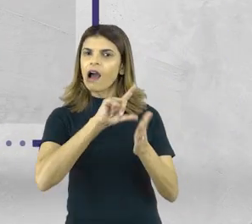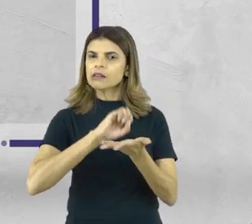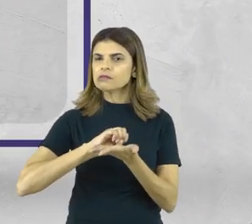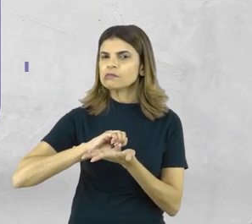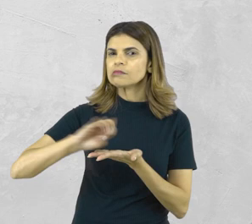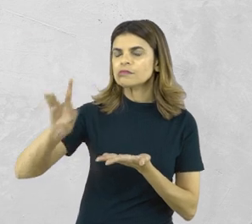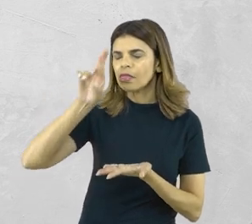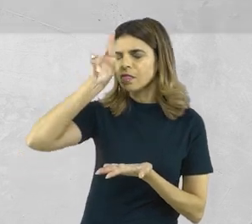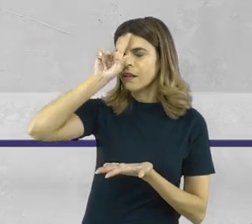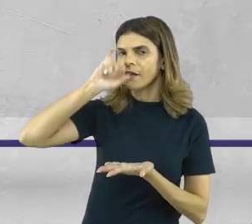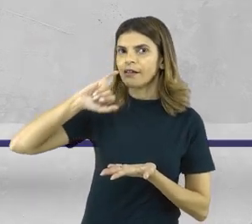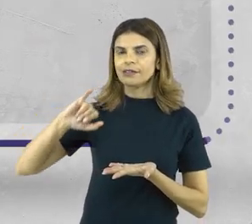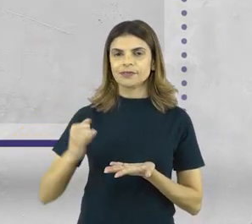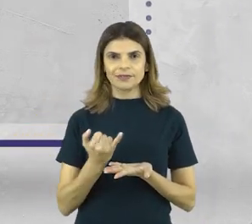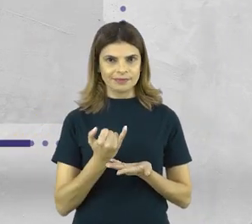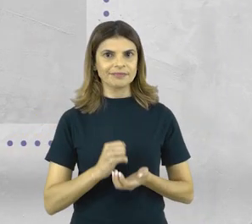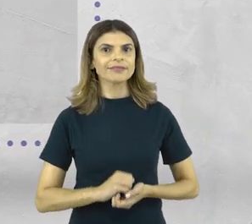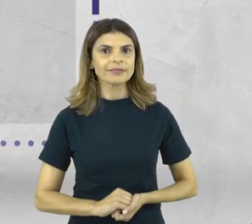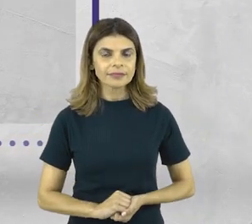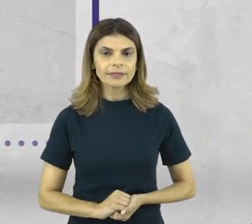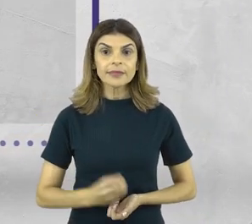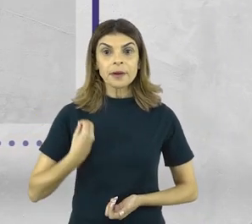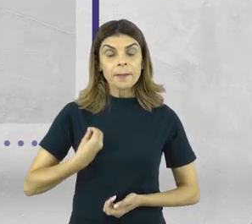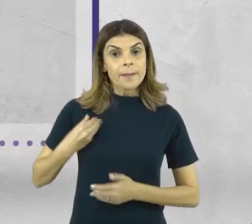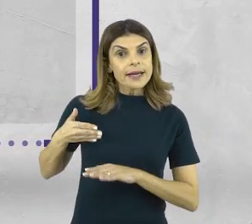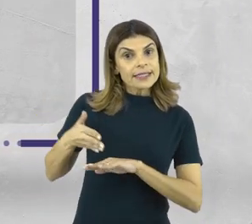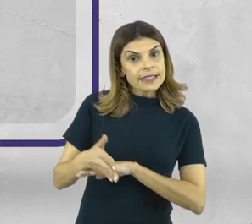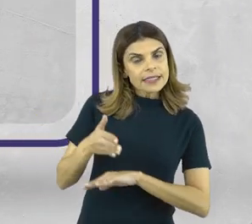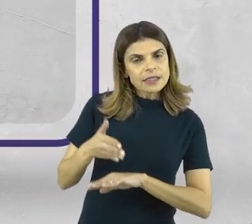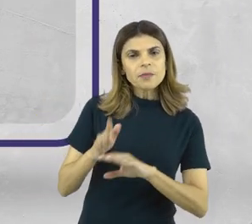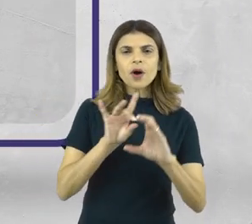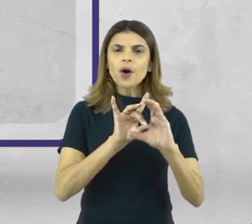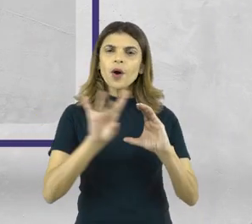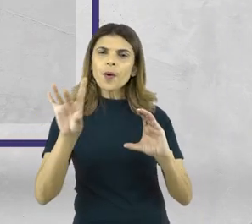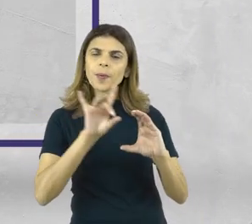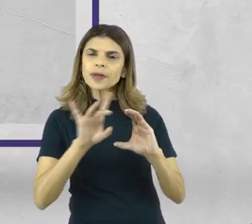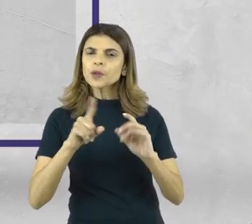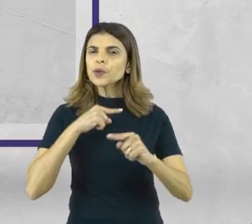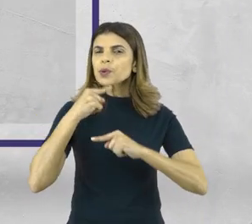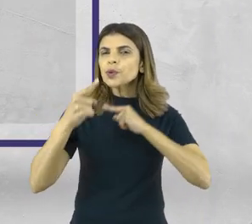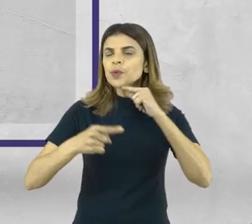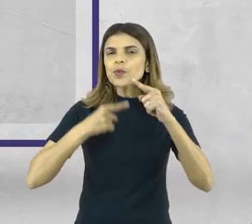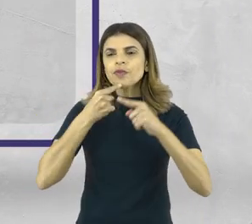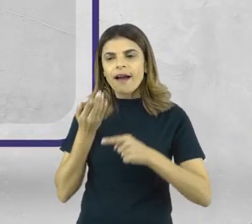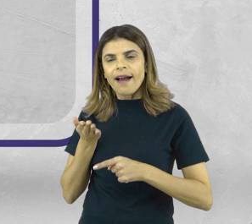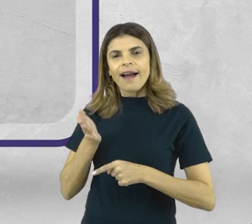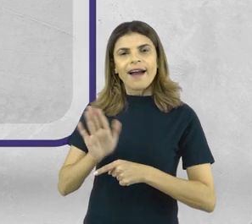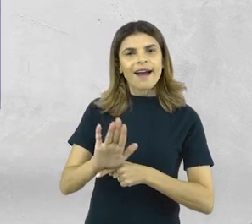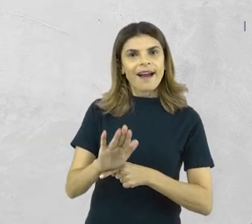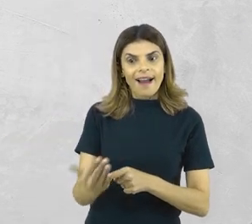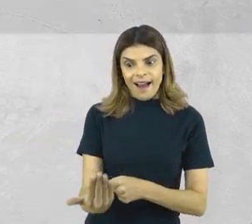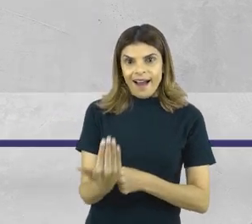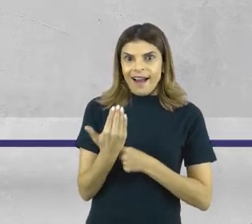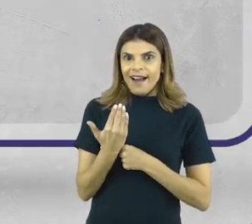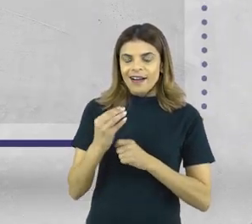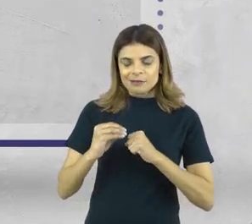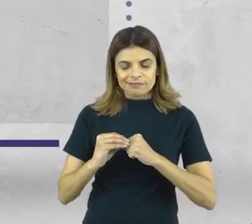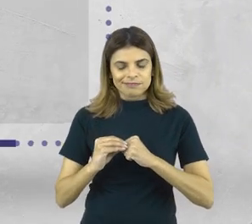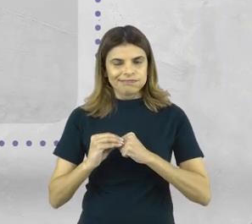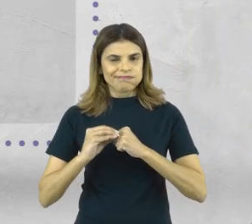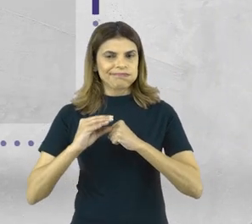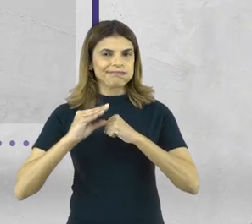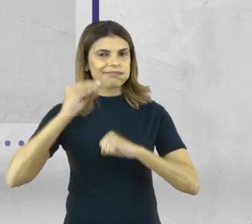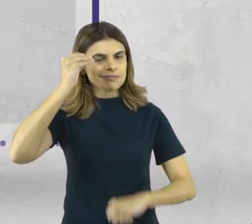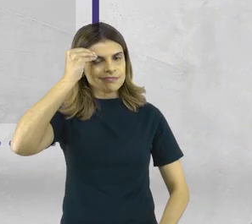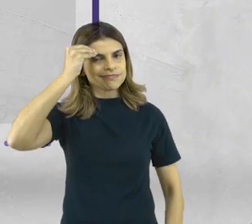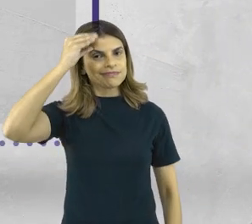enviar. Seja participativo, compartilhe dúvidas e contribua com o seu conhecimento. Evite